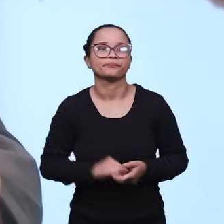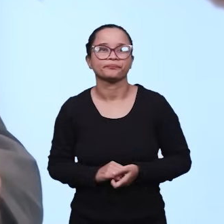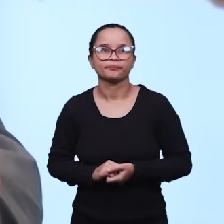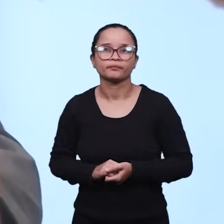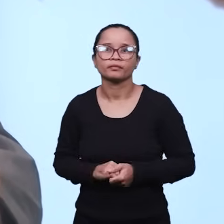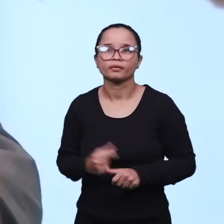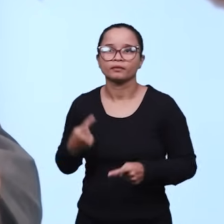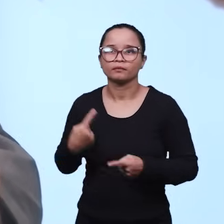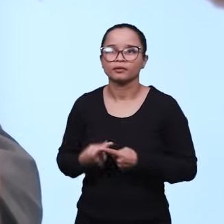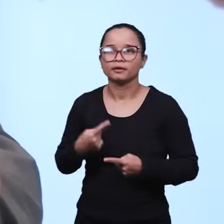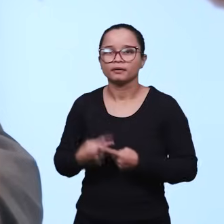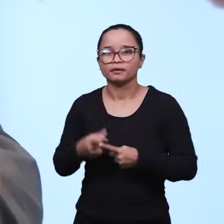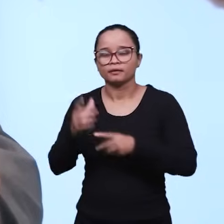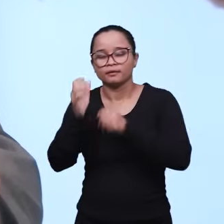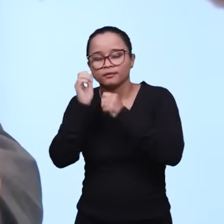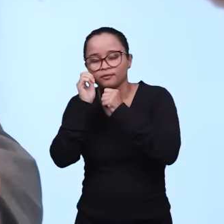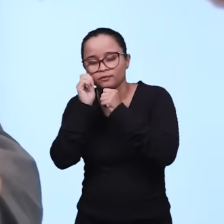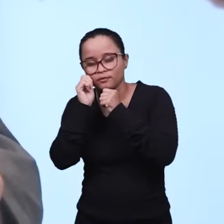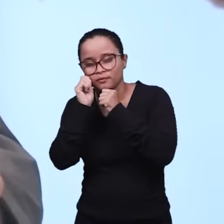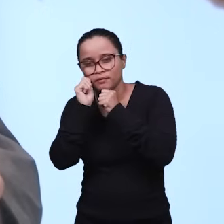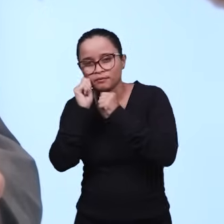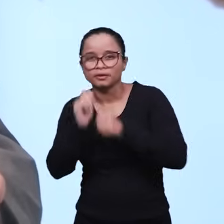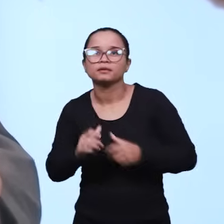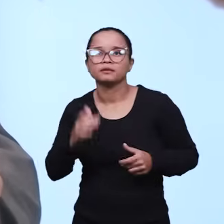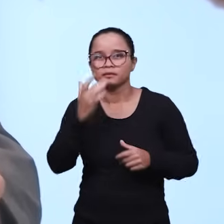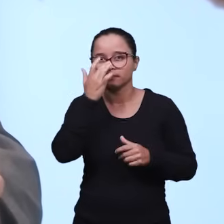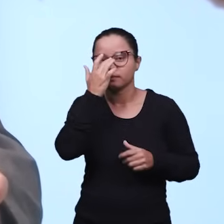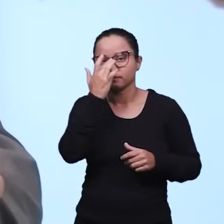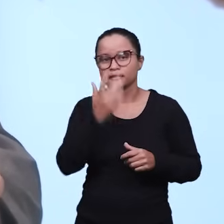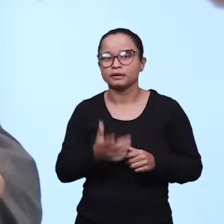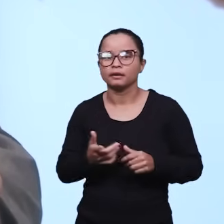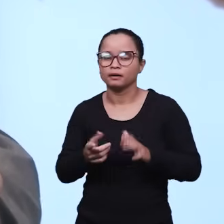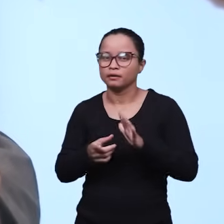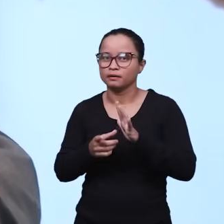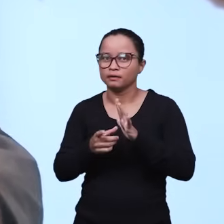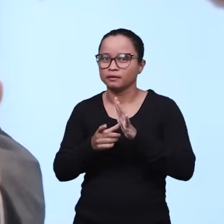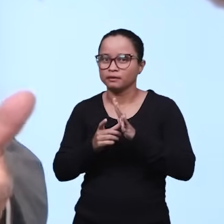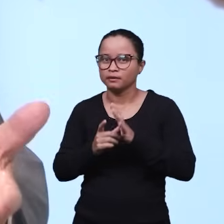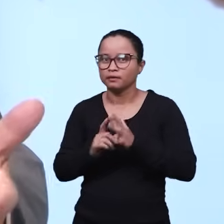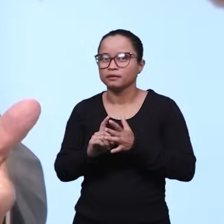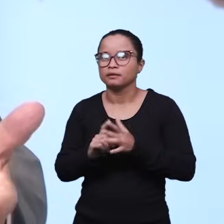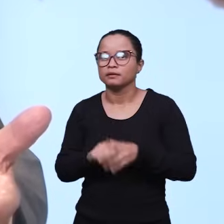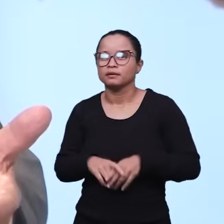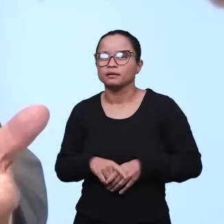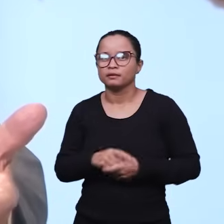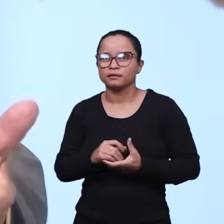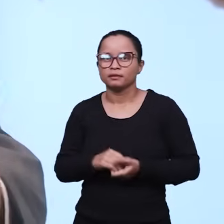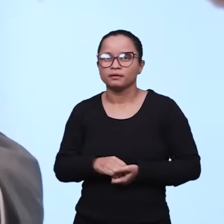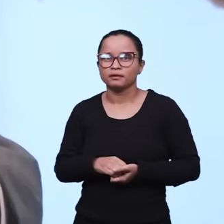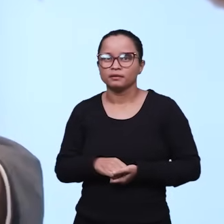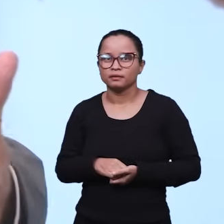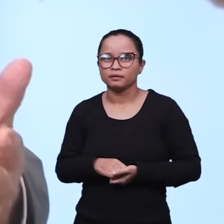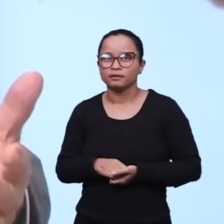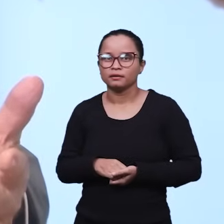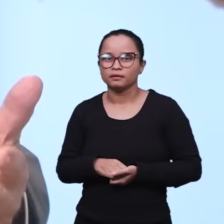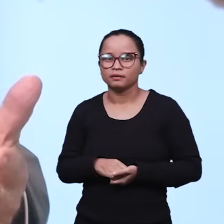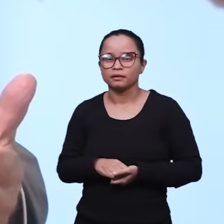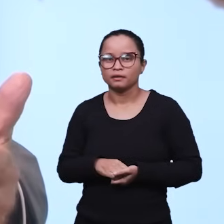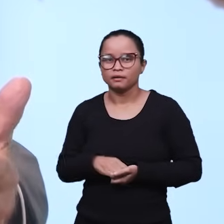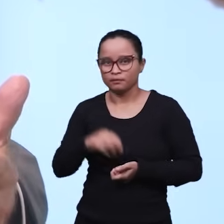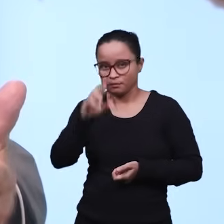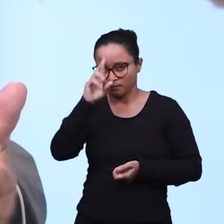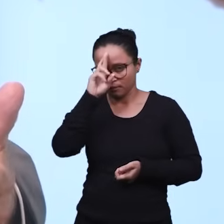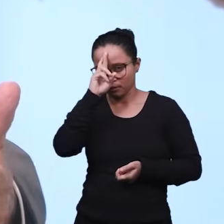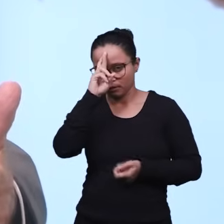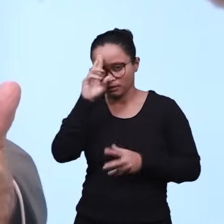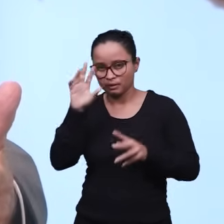Porque se dormia muito cedo, não tinha energia elétrica. Se dormia... A metade da meia-noite era a metade da noite,